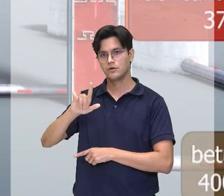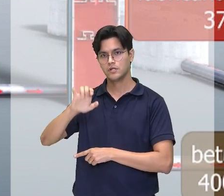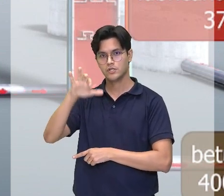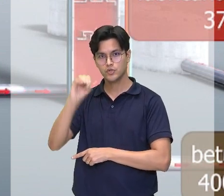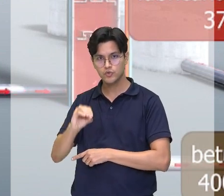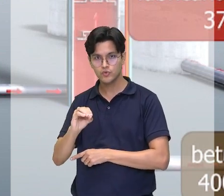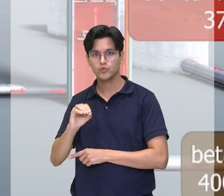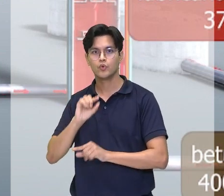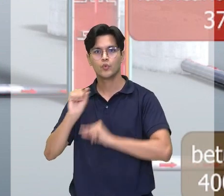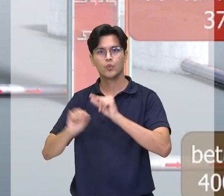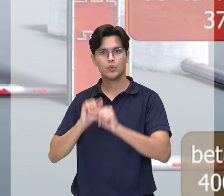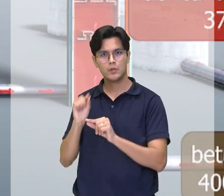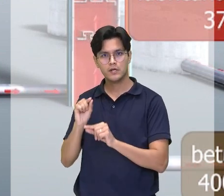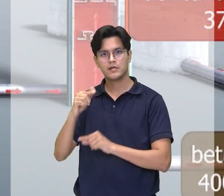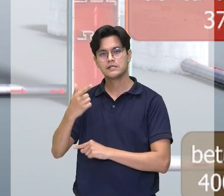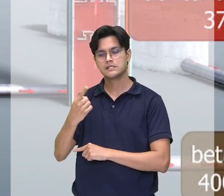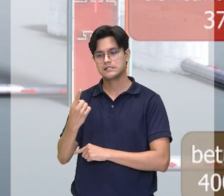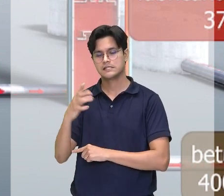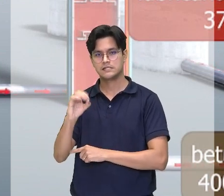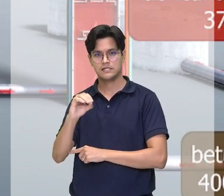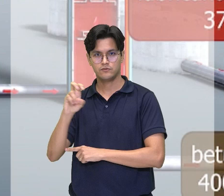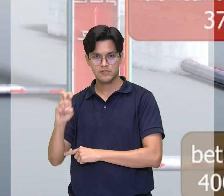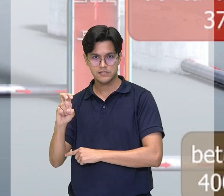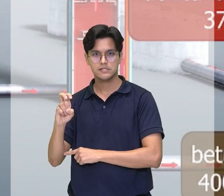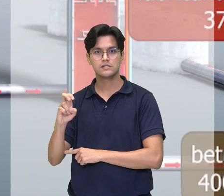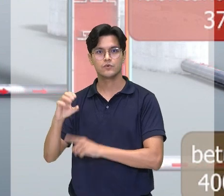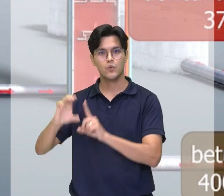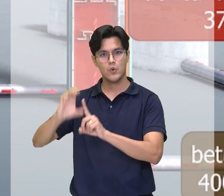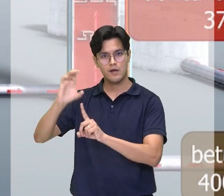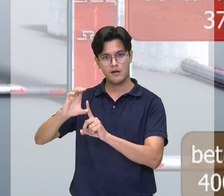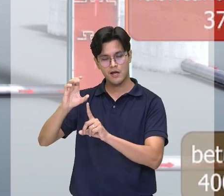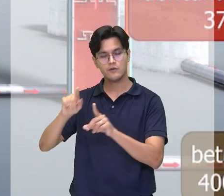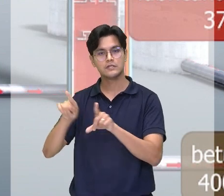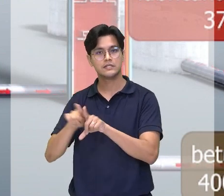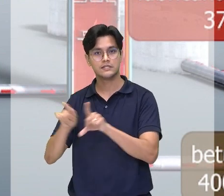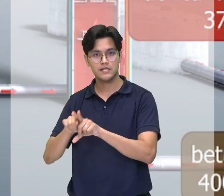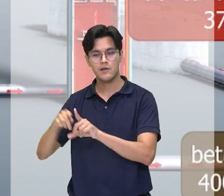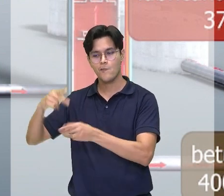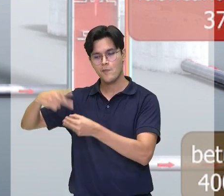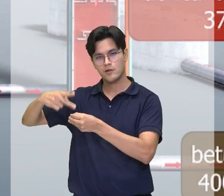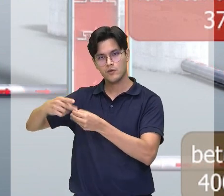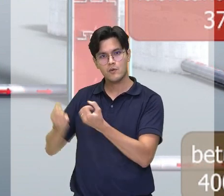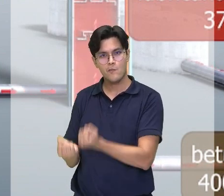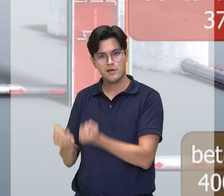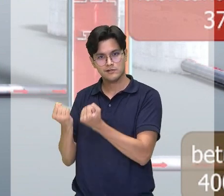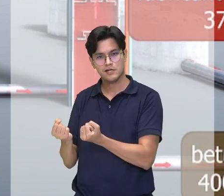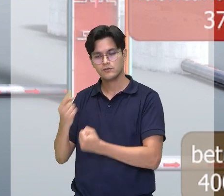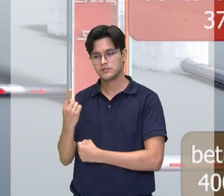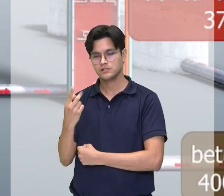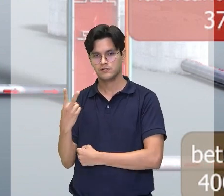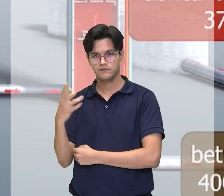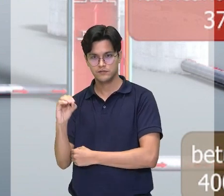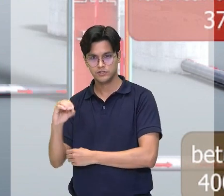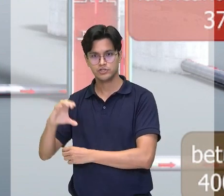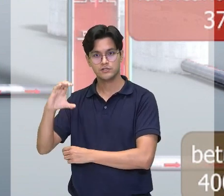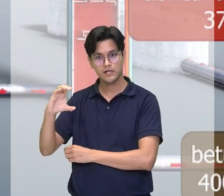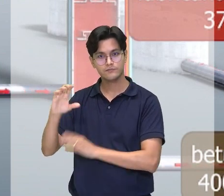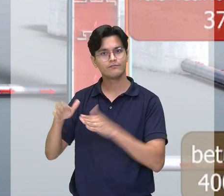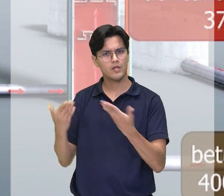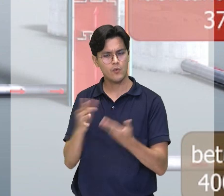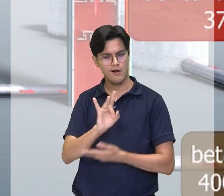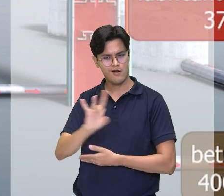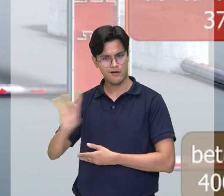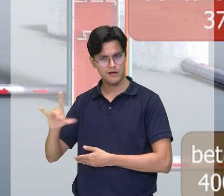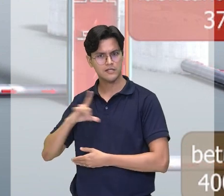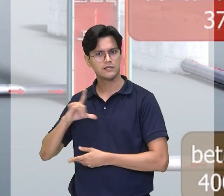100 graus, certo? E o que sai ainda de resíduo dessa destilação, né, o